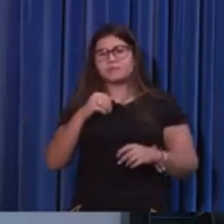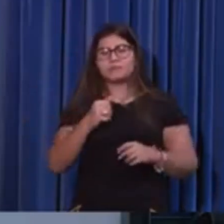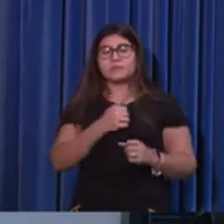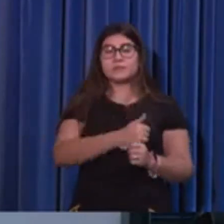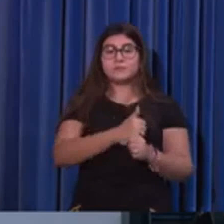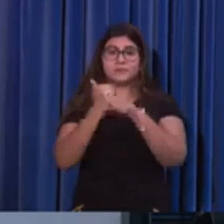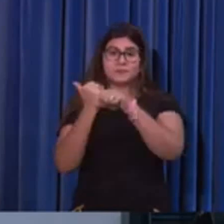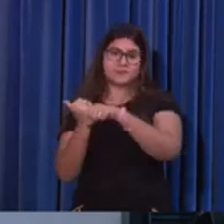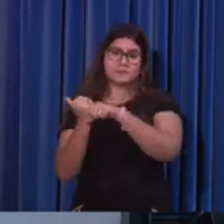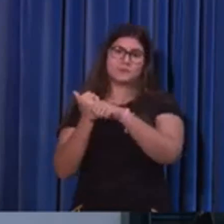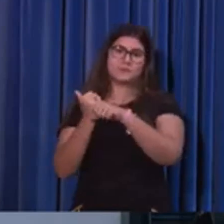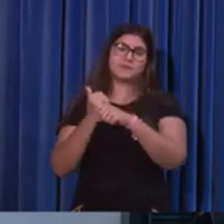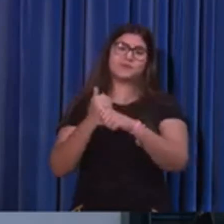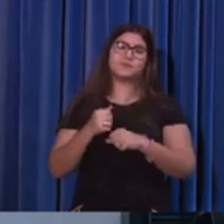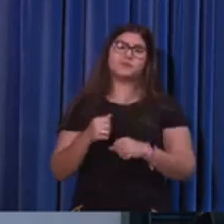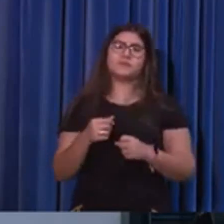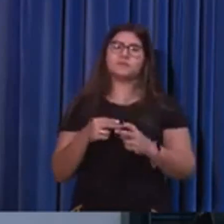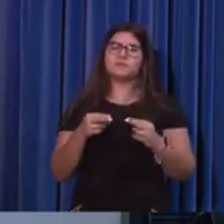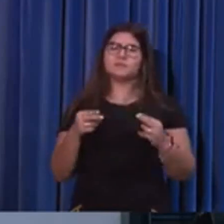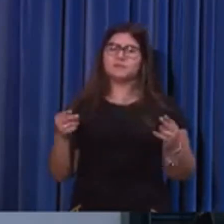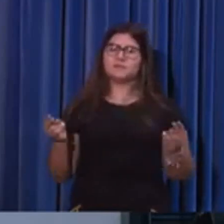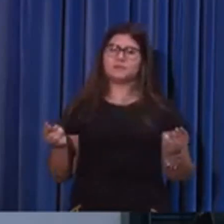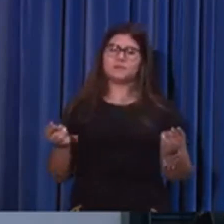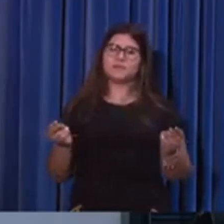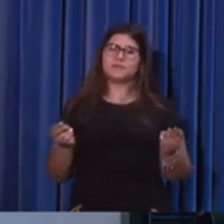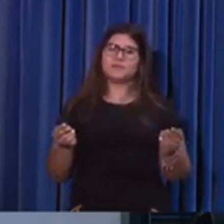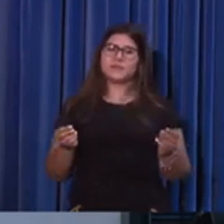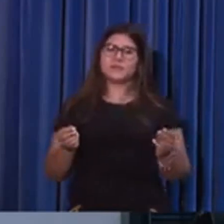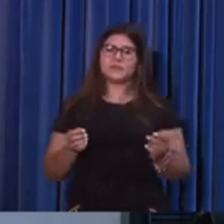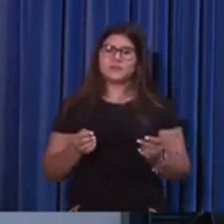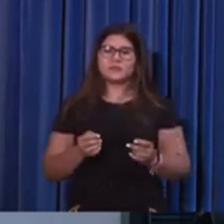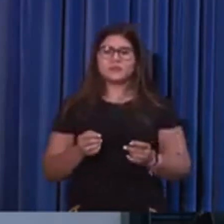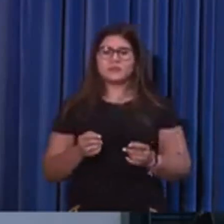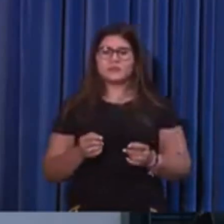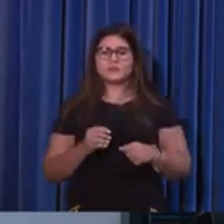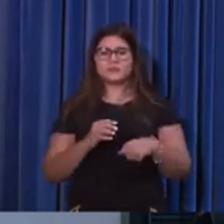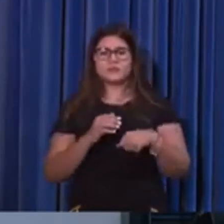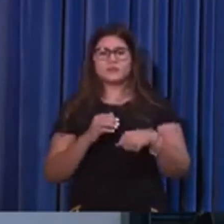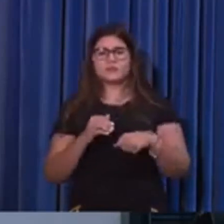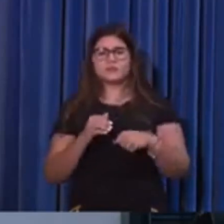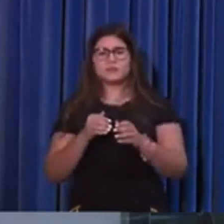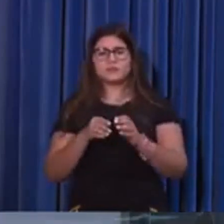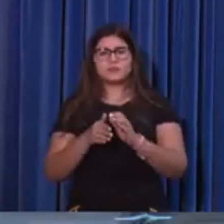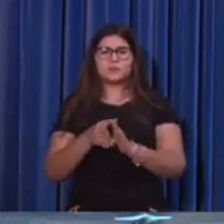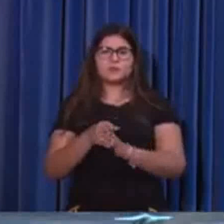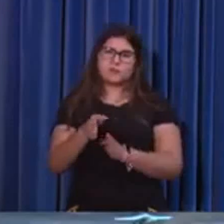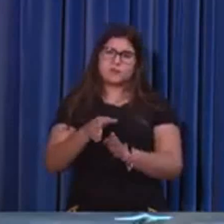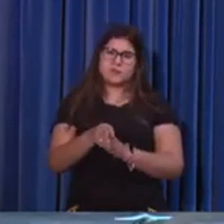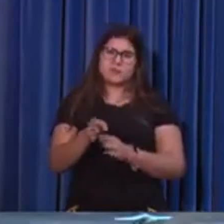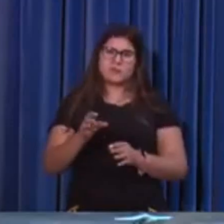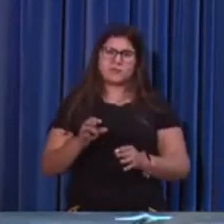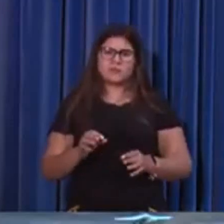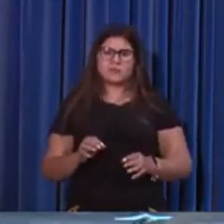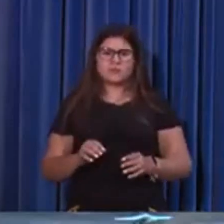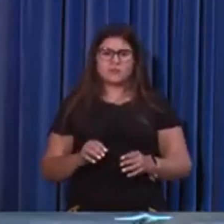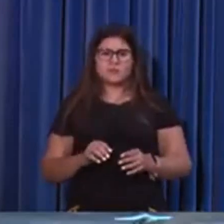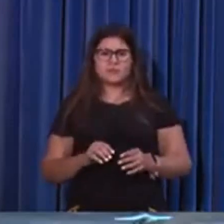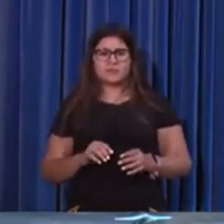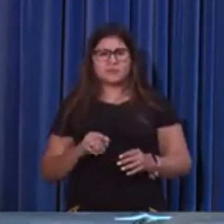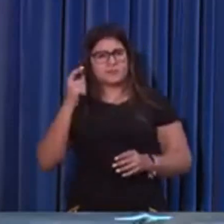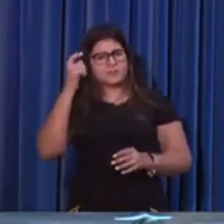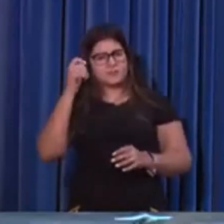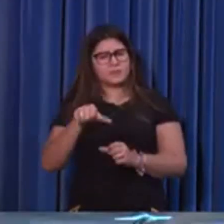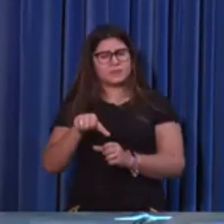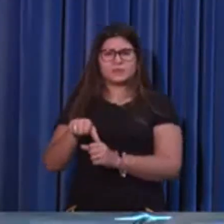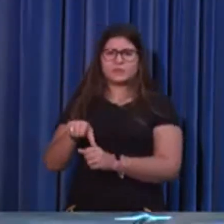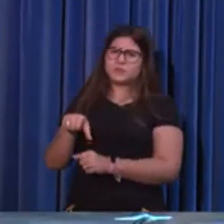substituídos por algumas coisas, alguns conceitos incertos, duvidosos, muito mais voltados para